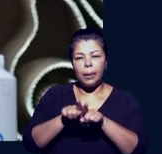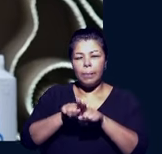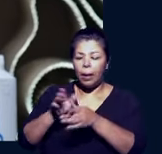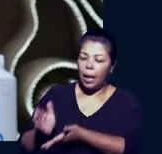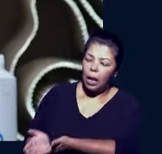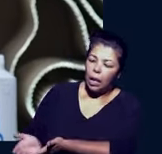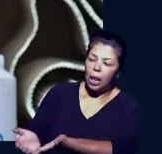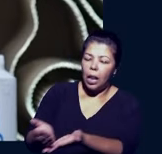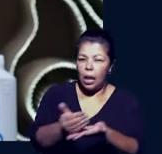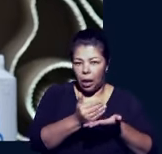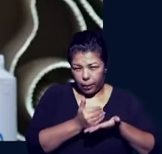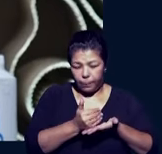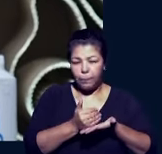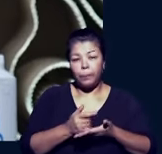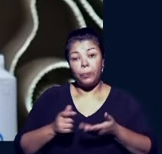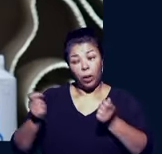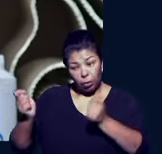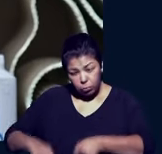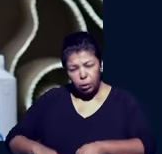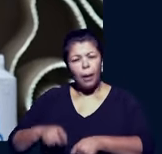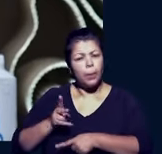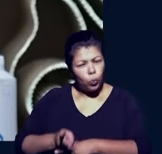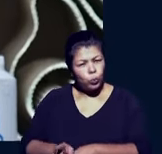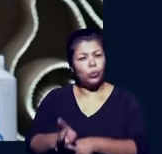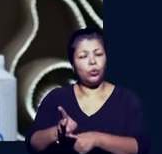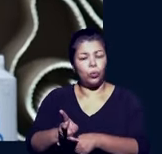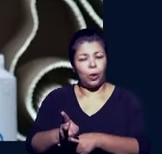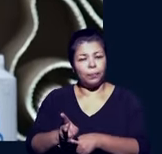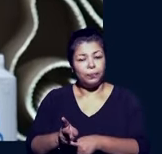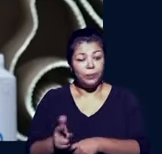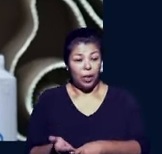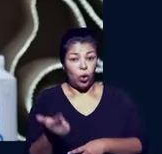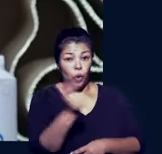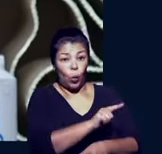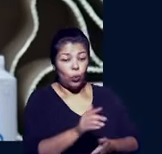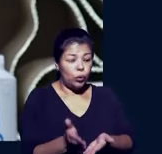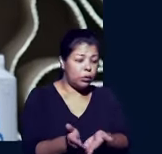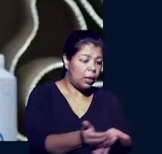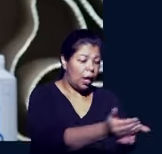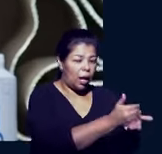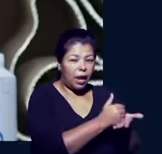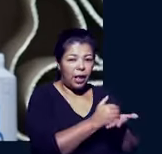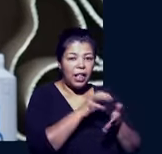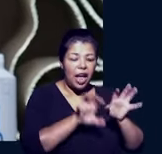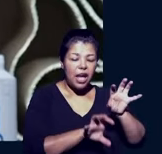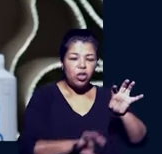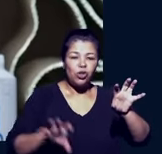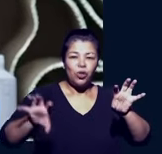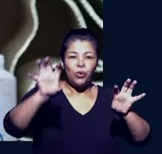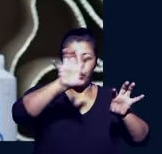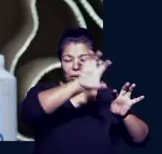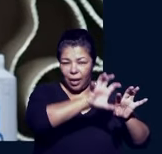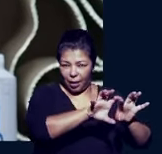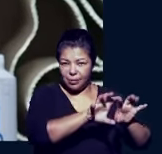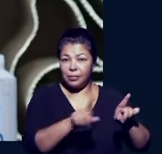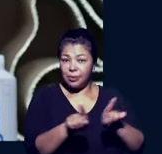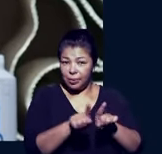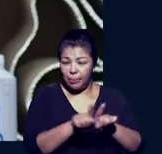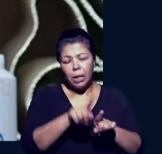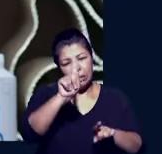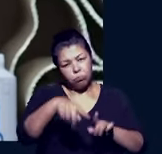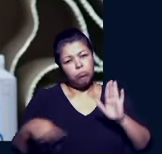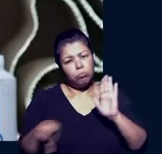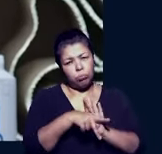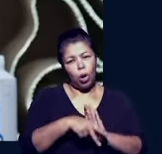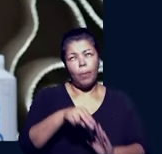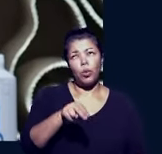atividades específicas possam permanecer e os Fundos regionais que aí dizem respeito muito particularmente ao norte e ao nordeste